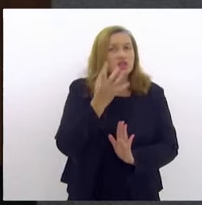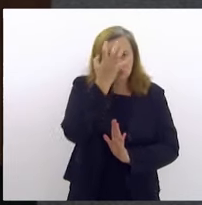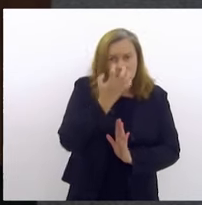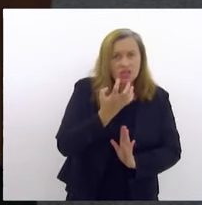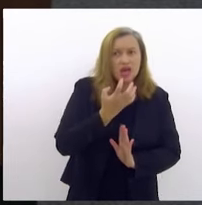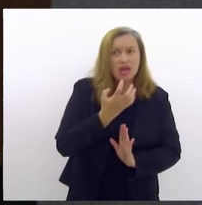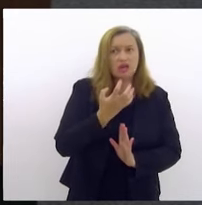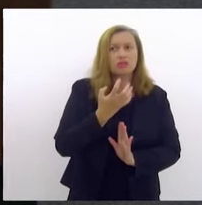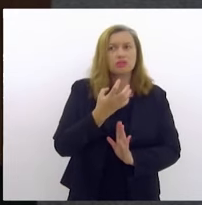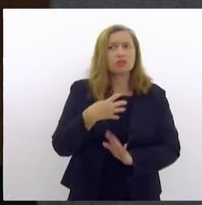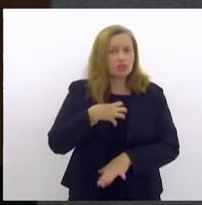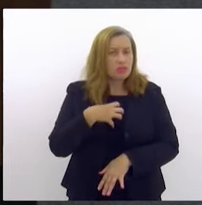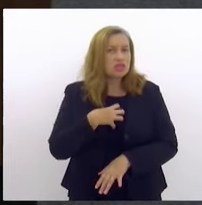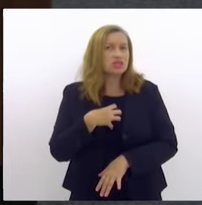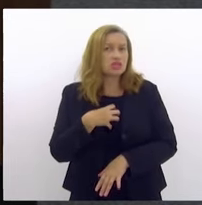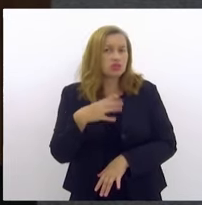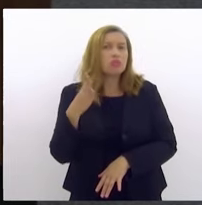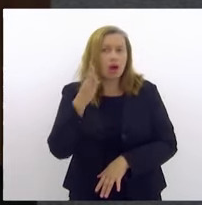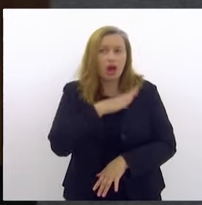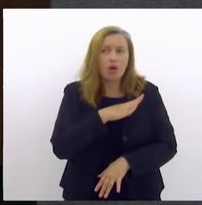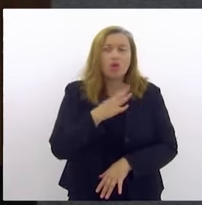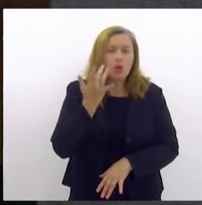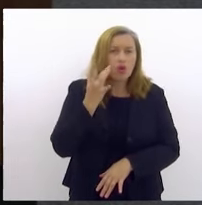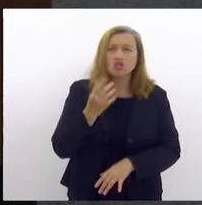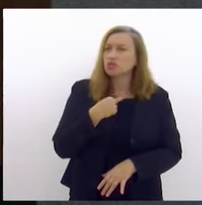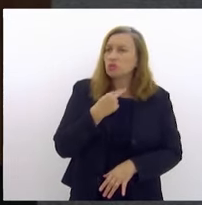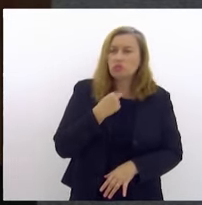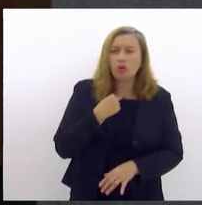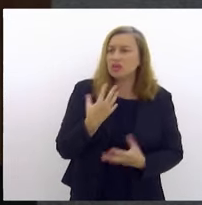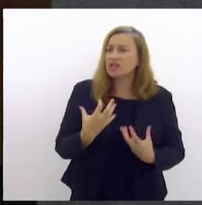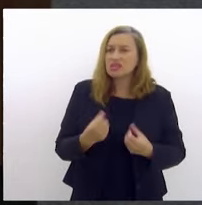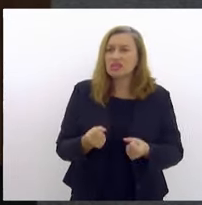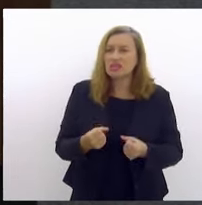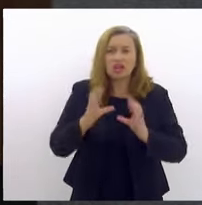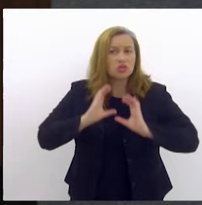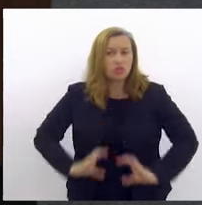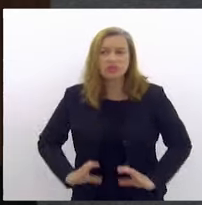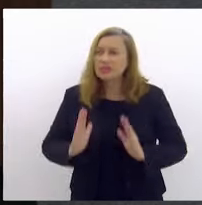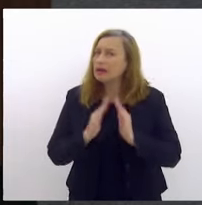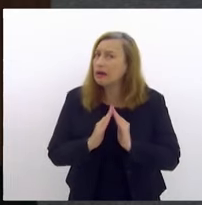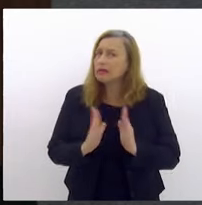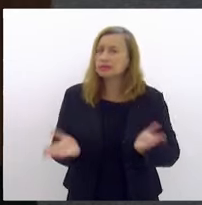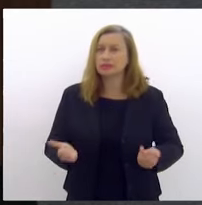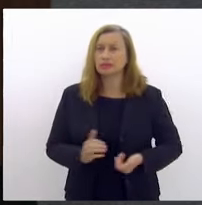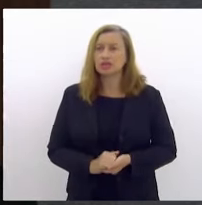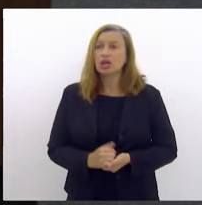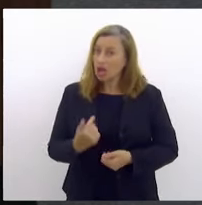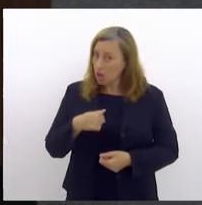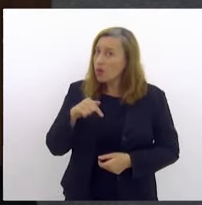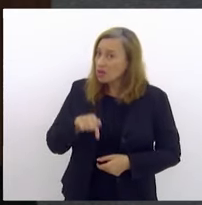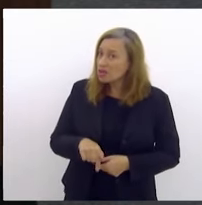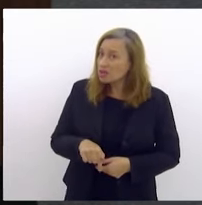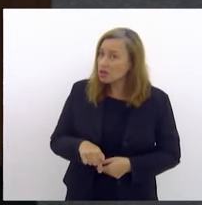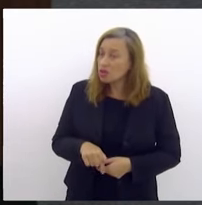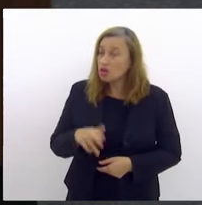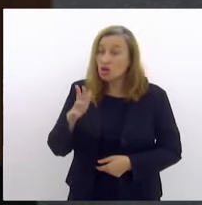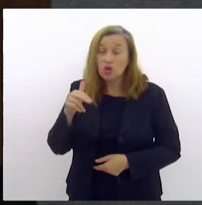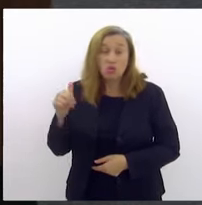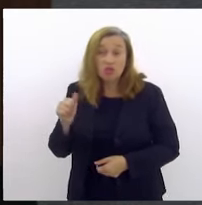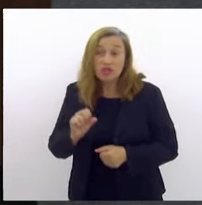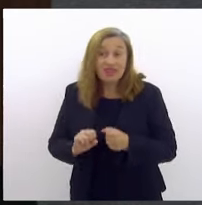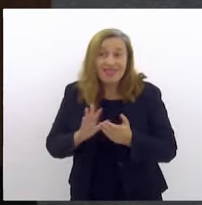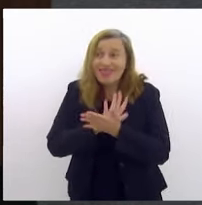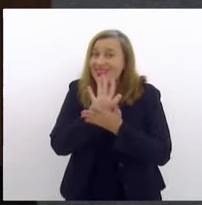gravíssimo, eu me sinto muito ofendida. Eu acho que a gente não pode aceitar esse comportamento aqui na casa. Eu estou aqui, eu nunca fiz